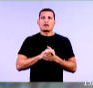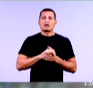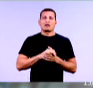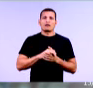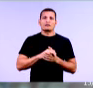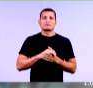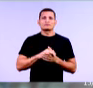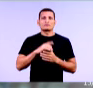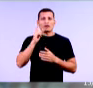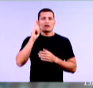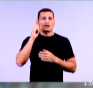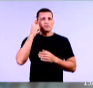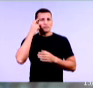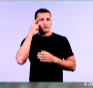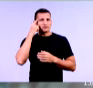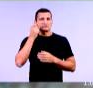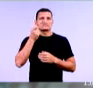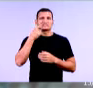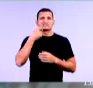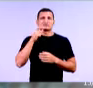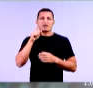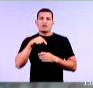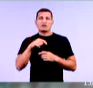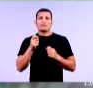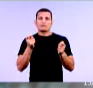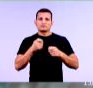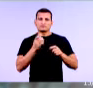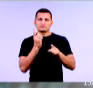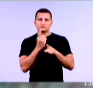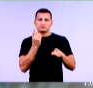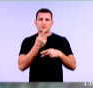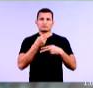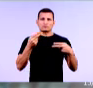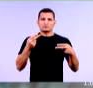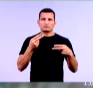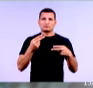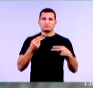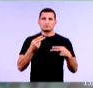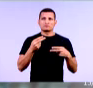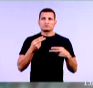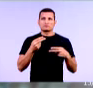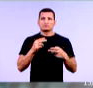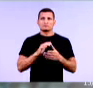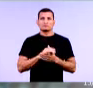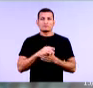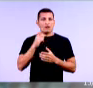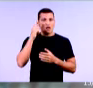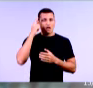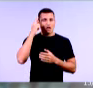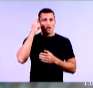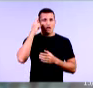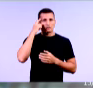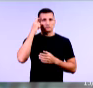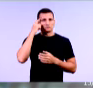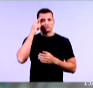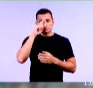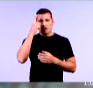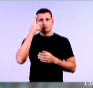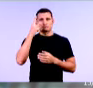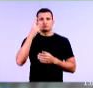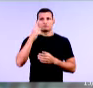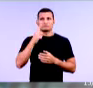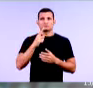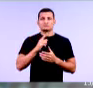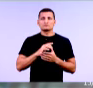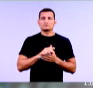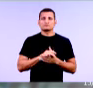algo é o que nos permite identificar objetos baseados nessa ideia pré-definida. Isso aí pode parecer